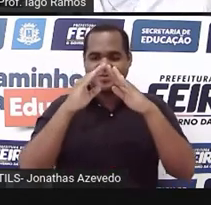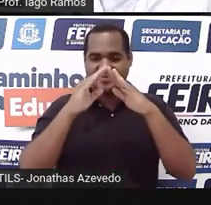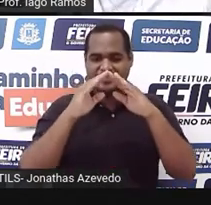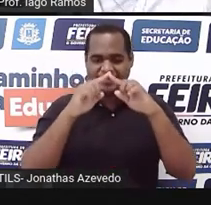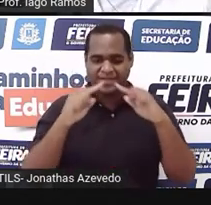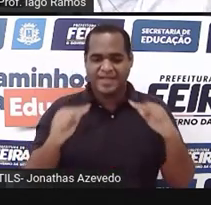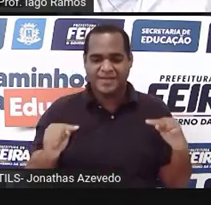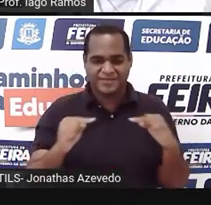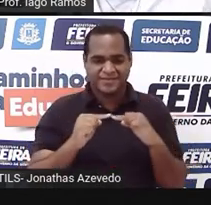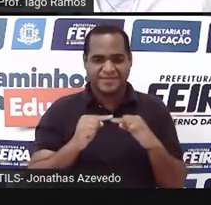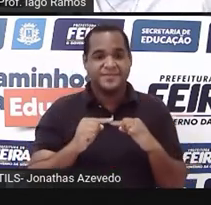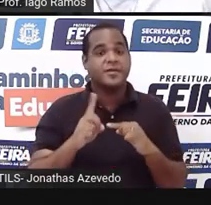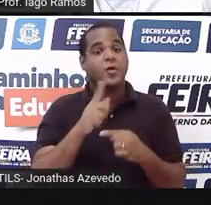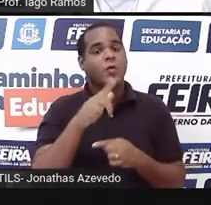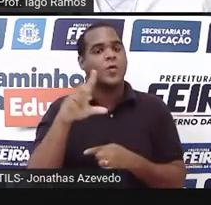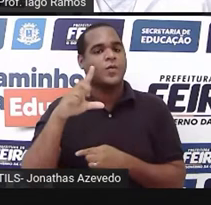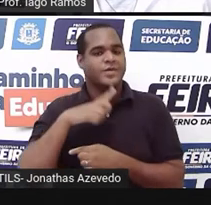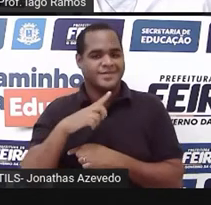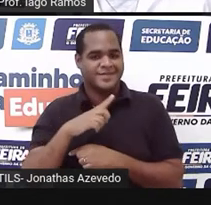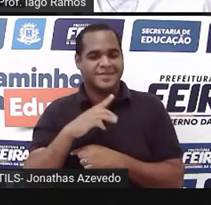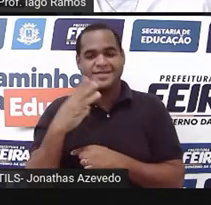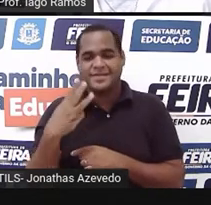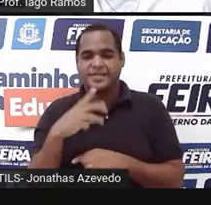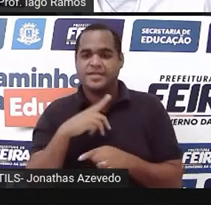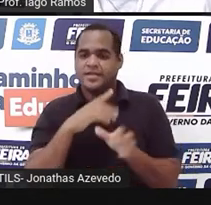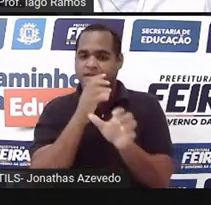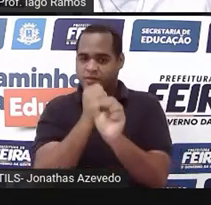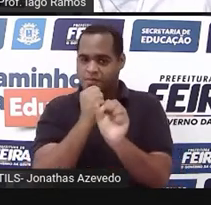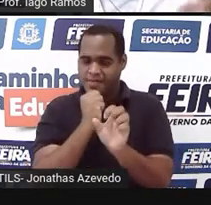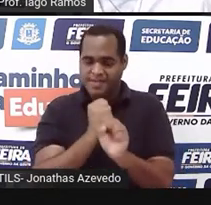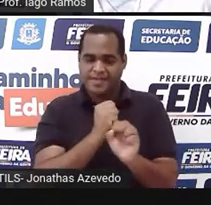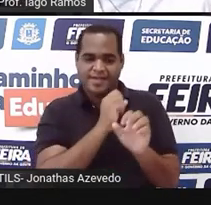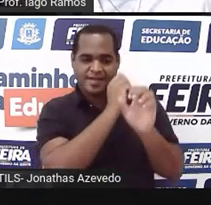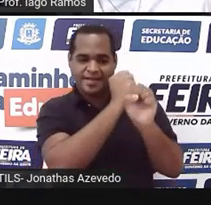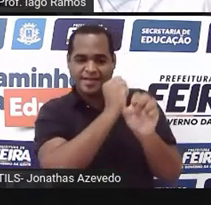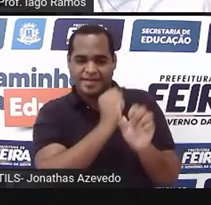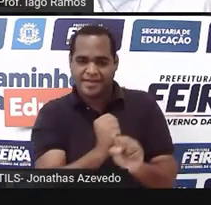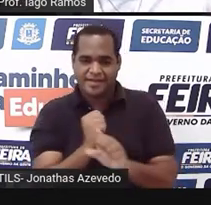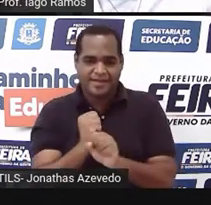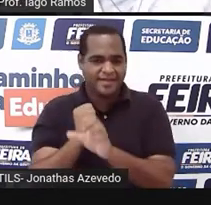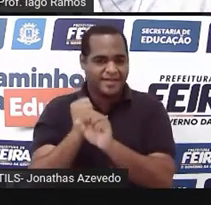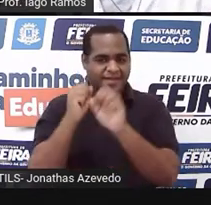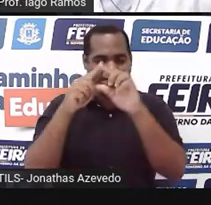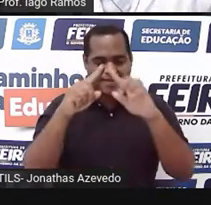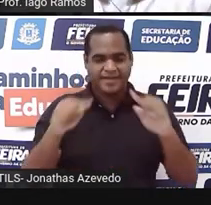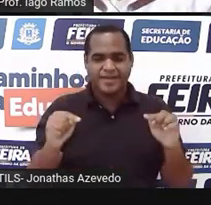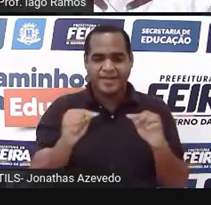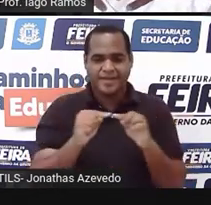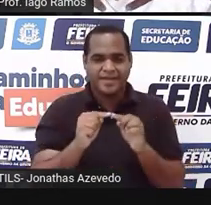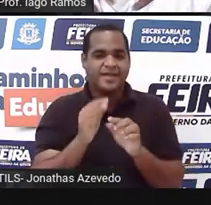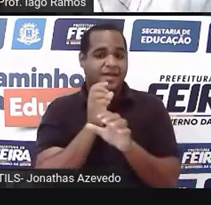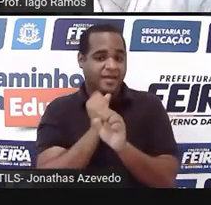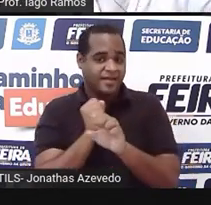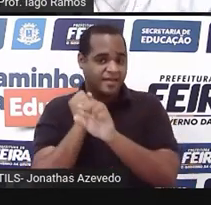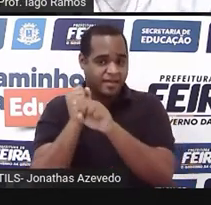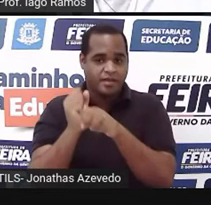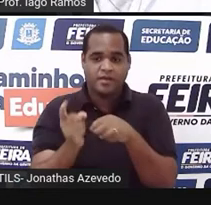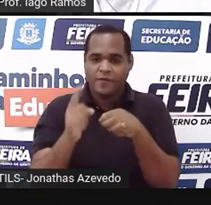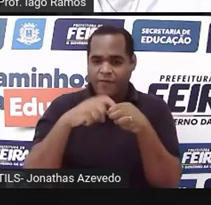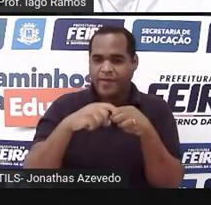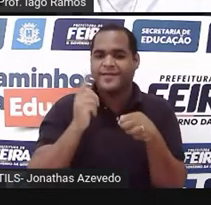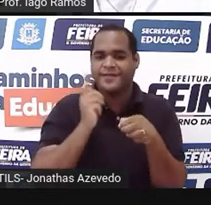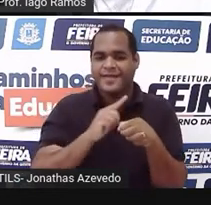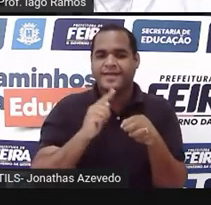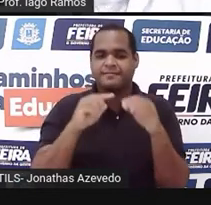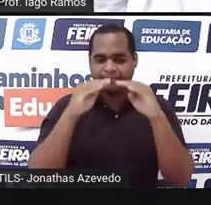e o passo 3 some as áreas dos triângulos soma das áreas dos triângulos vai voltar se o trapézio a